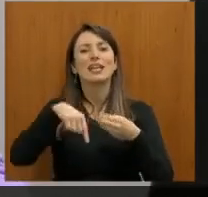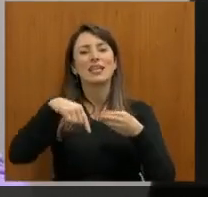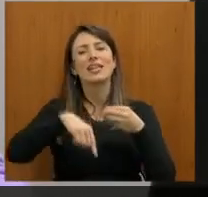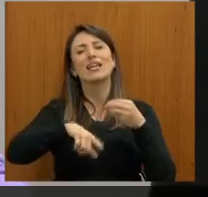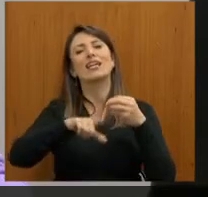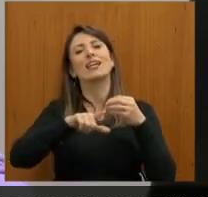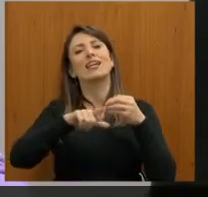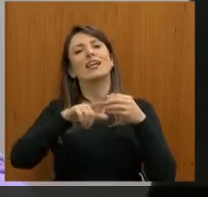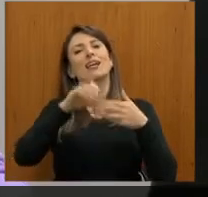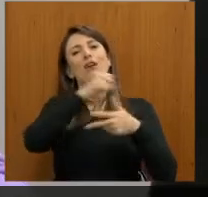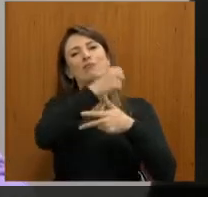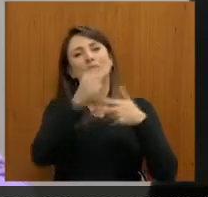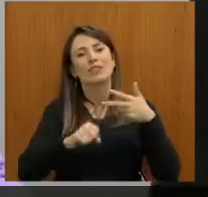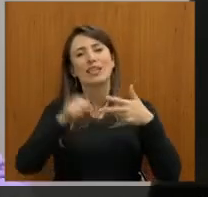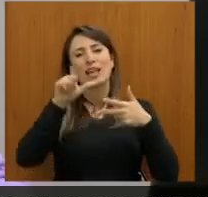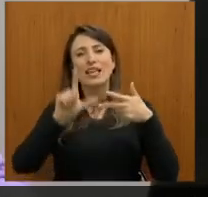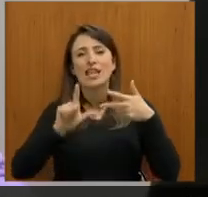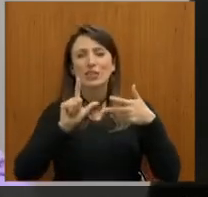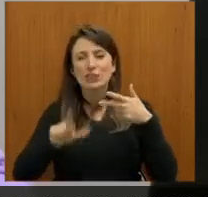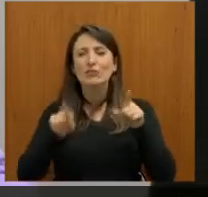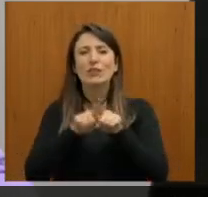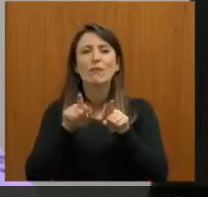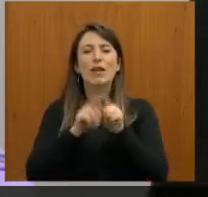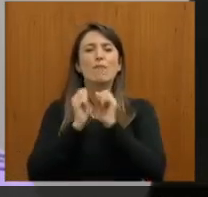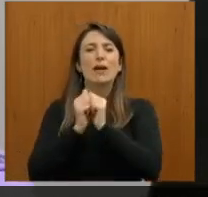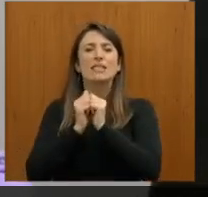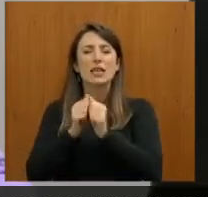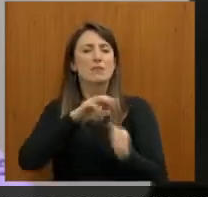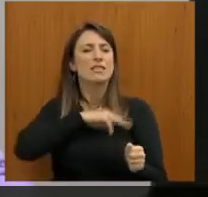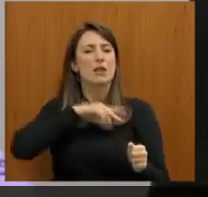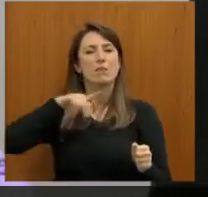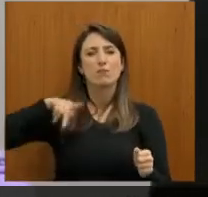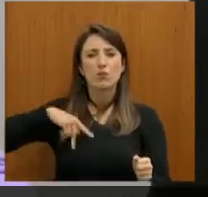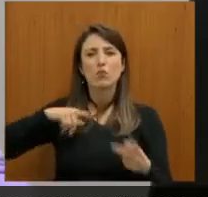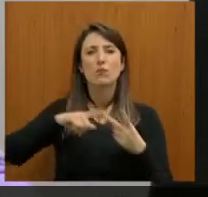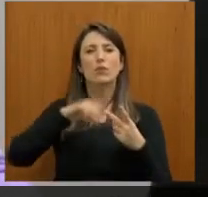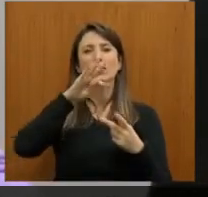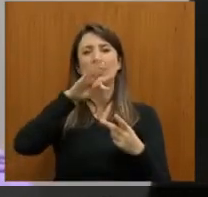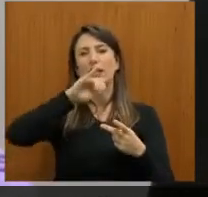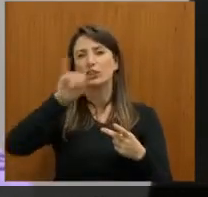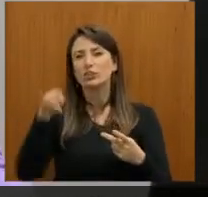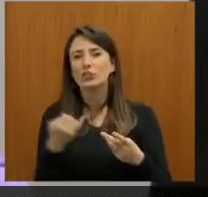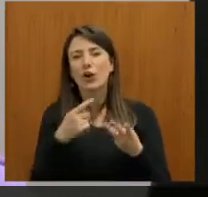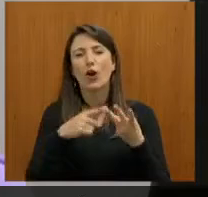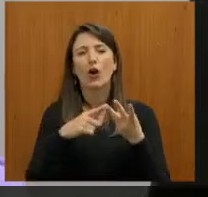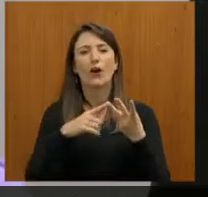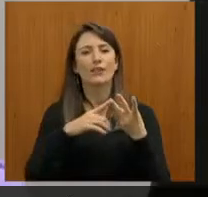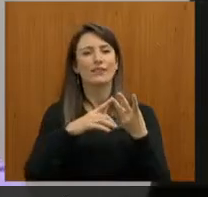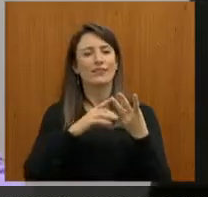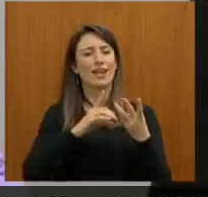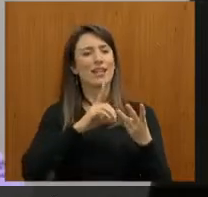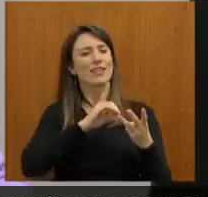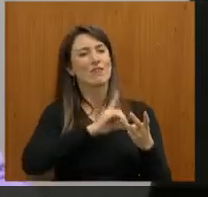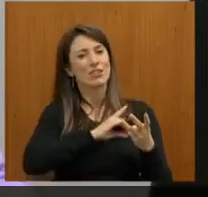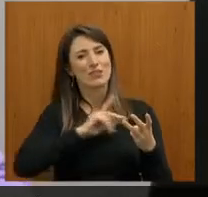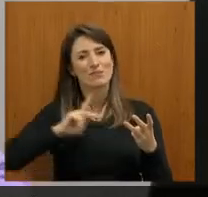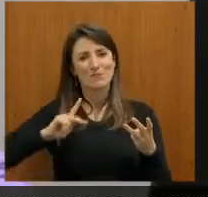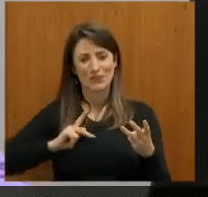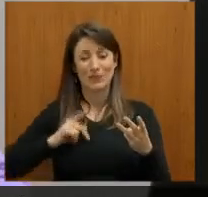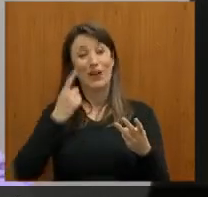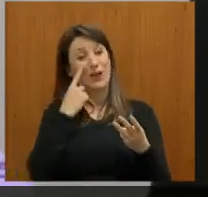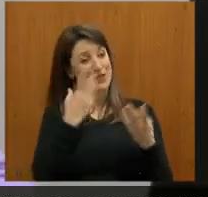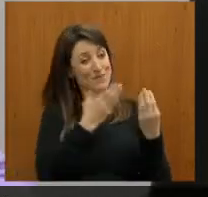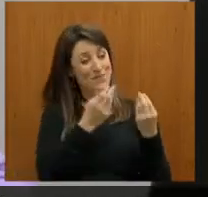né numa parceria aqui como está público com o TJ com a defensoria Nossa com tanta qualidade que a gente tem que ter